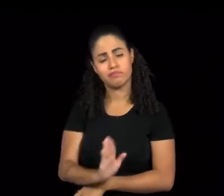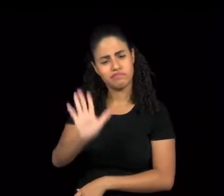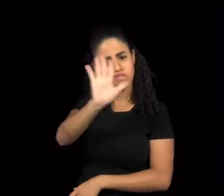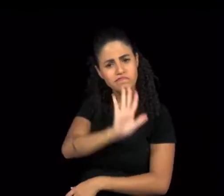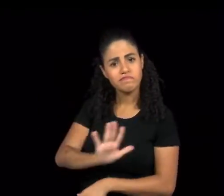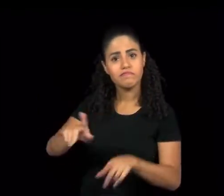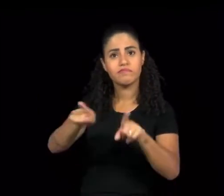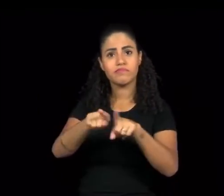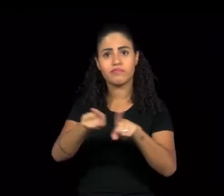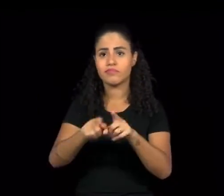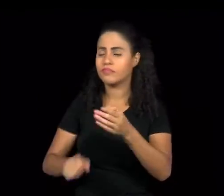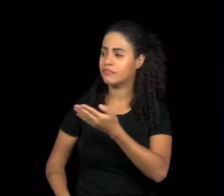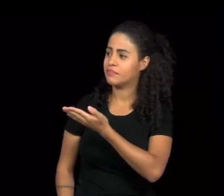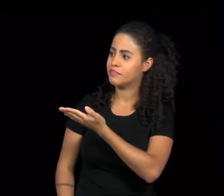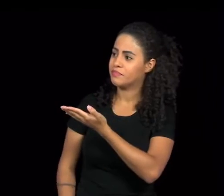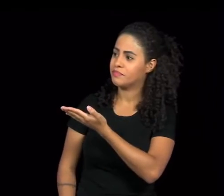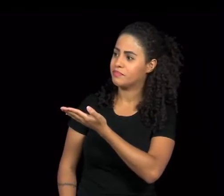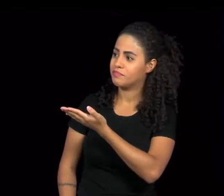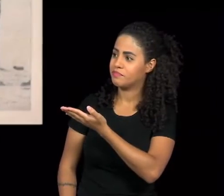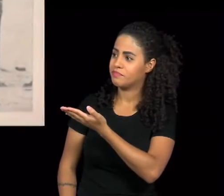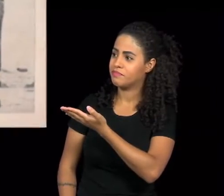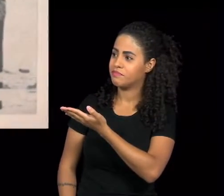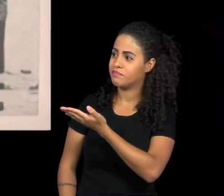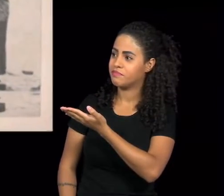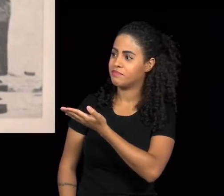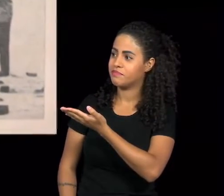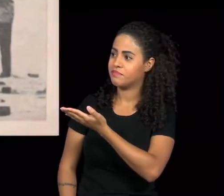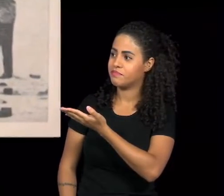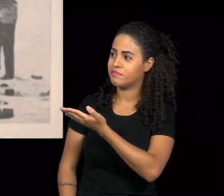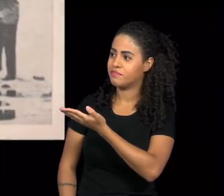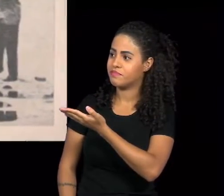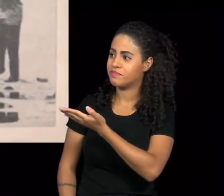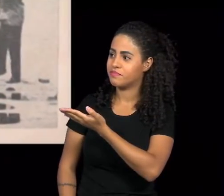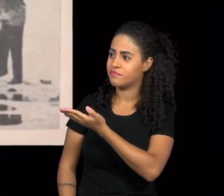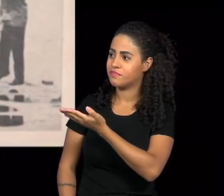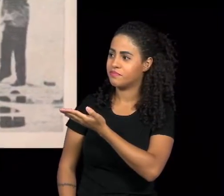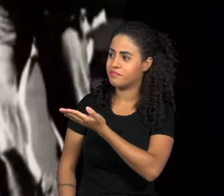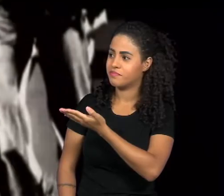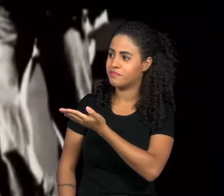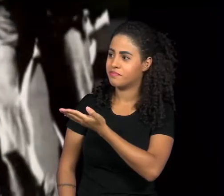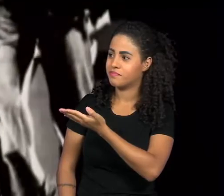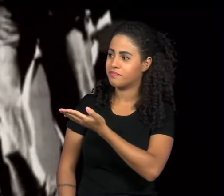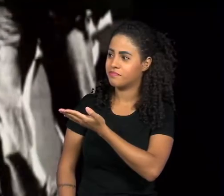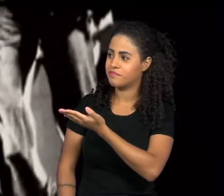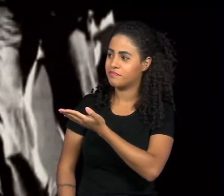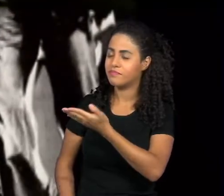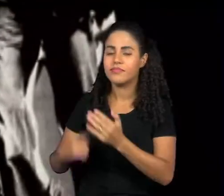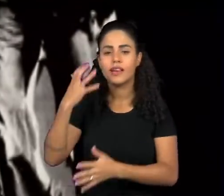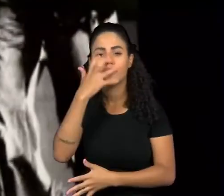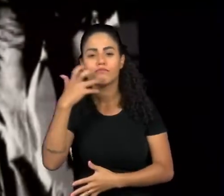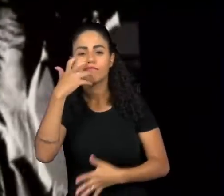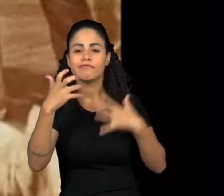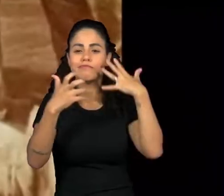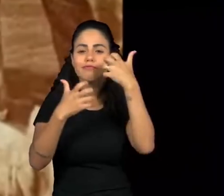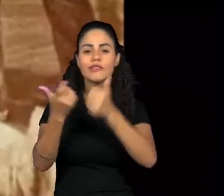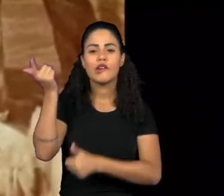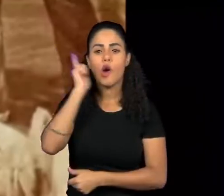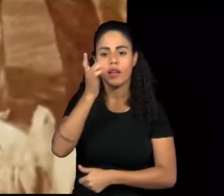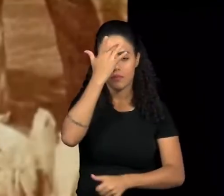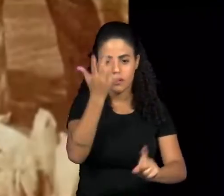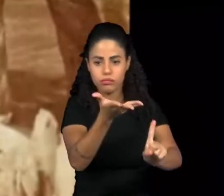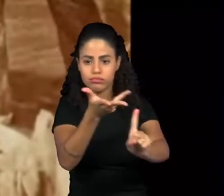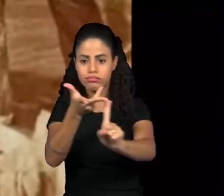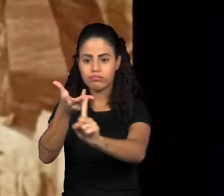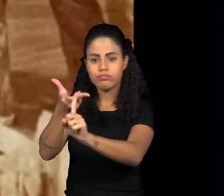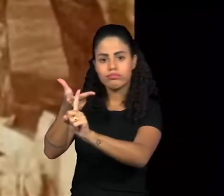Espetáculos como Mahasad, Oh, Que Delícia de Guerra, ou o icônico musical Hair, conquistaram as graças do público